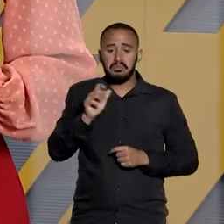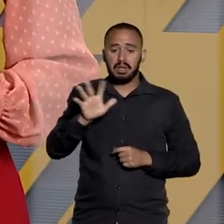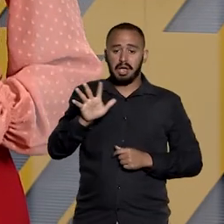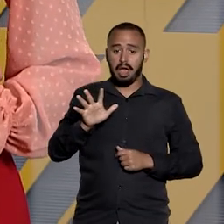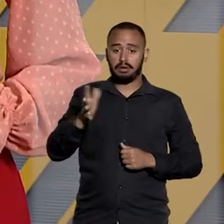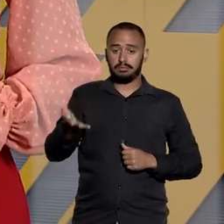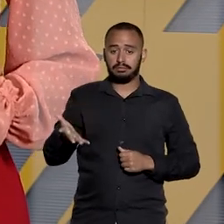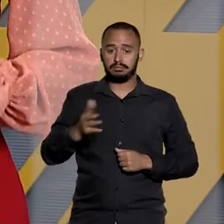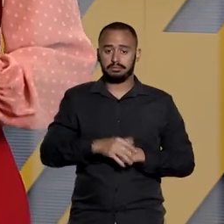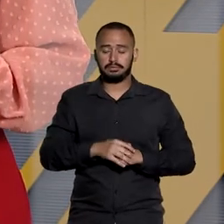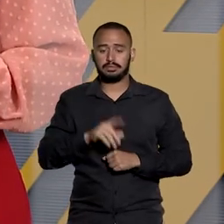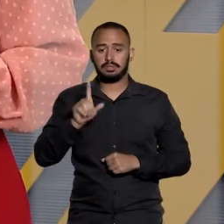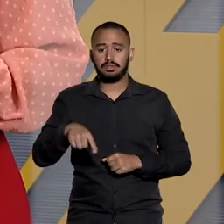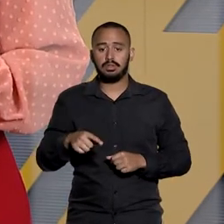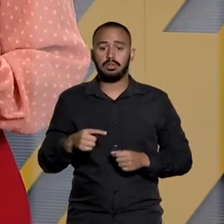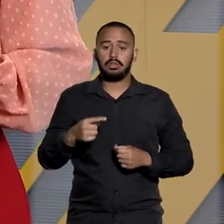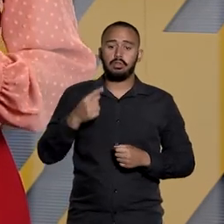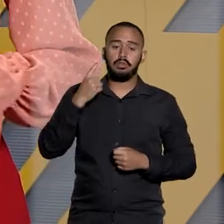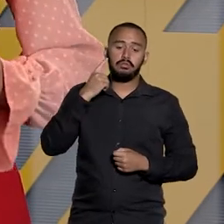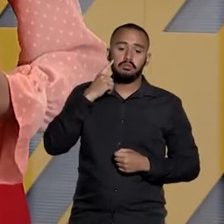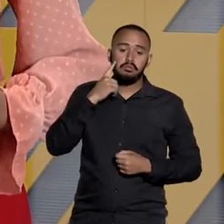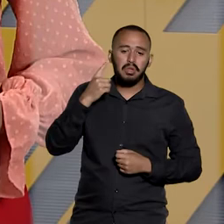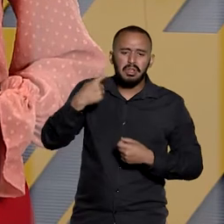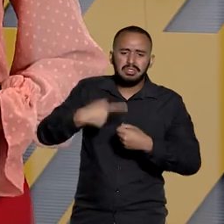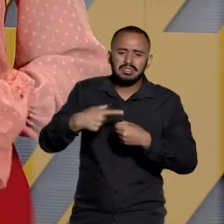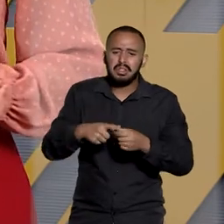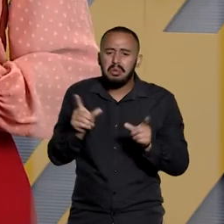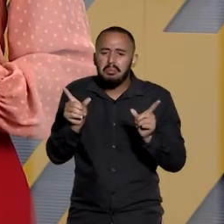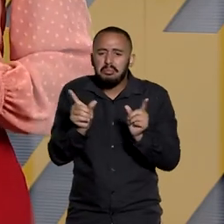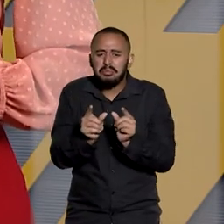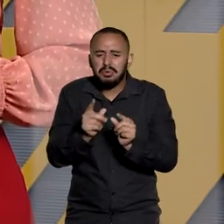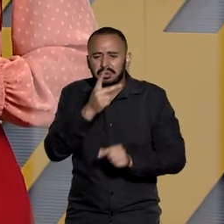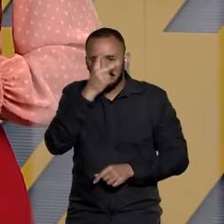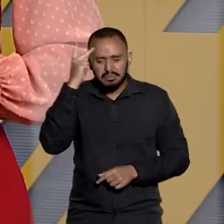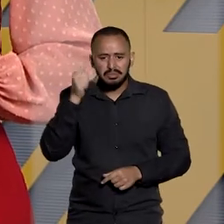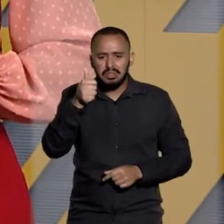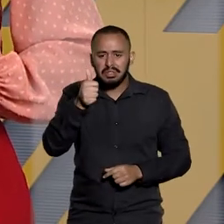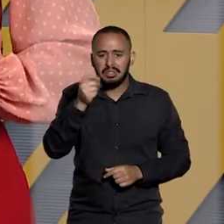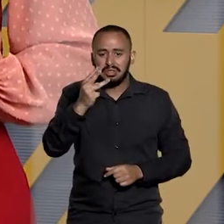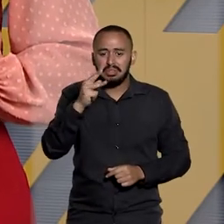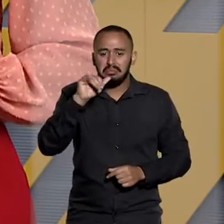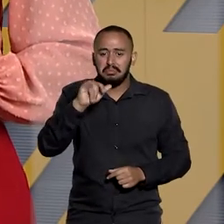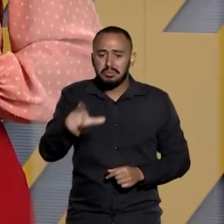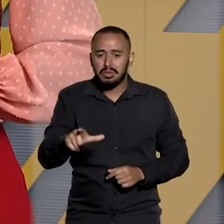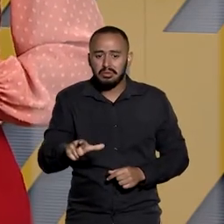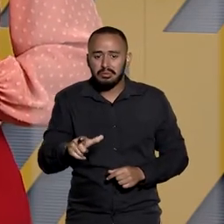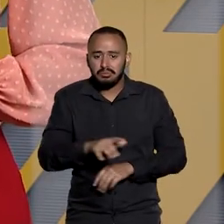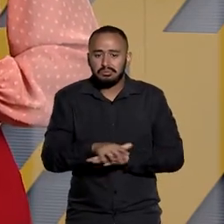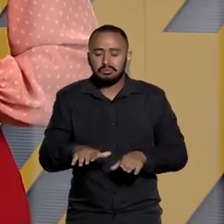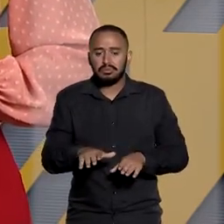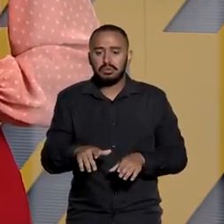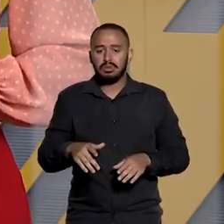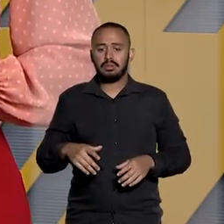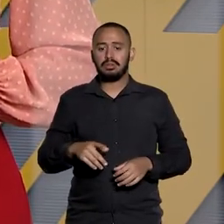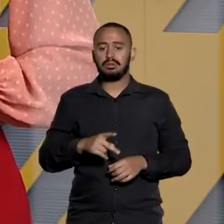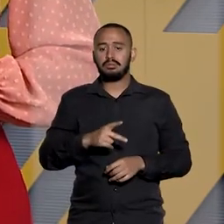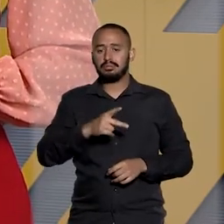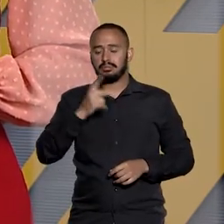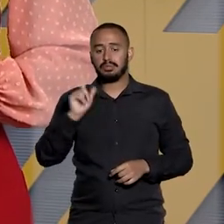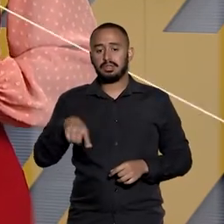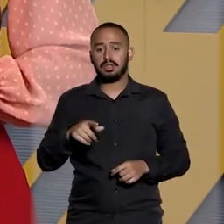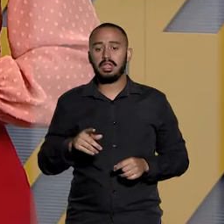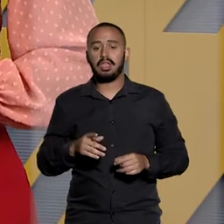para a realização. No contexto de um município pequeno, com pouco mais de 13 mil habitantes e com serviços